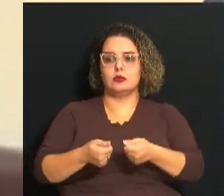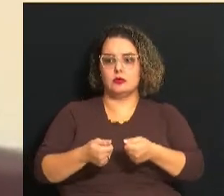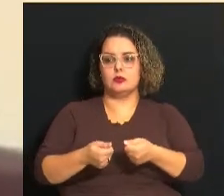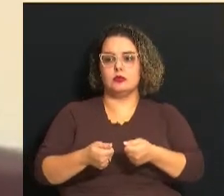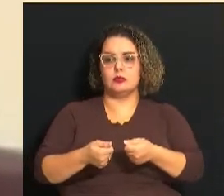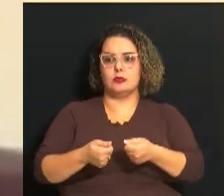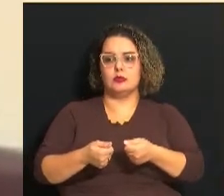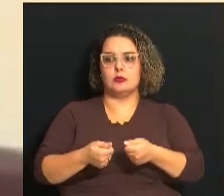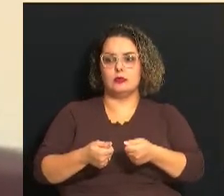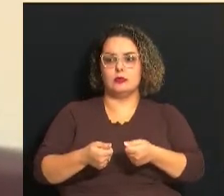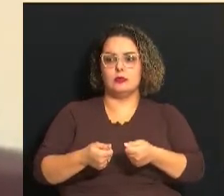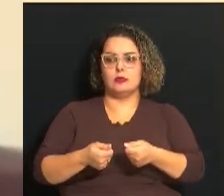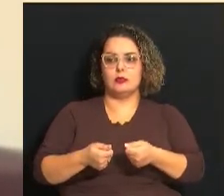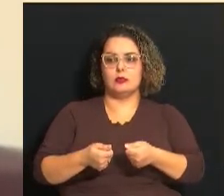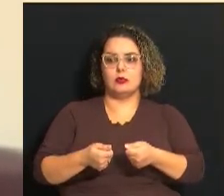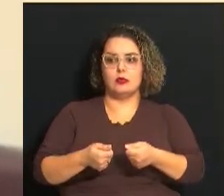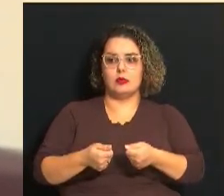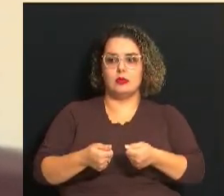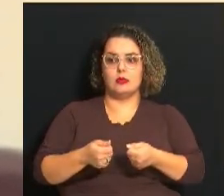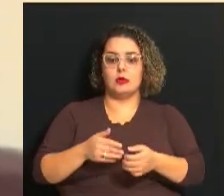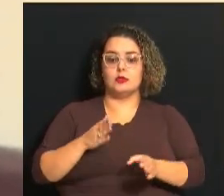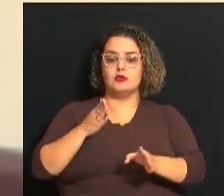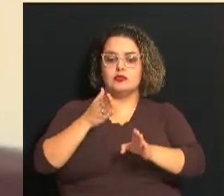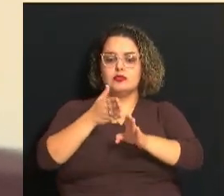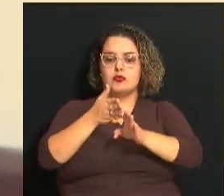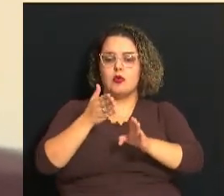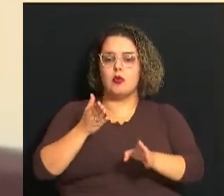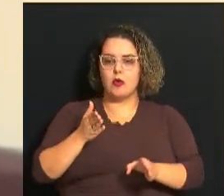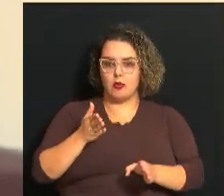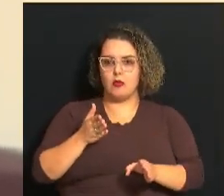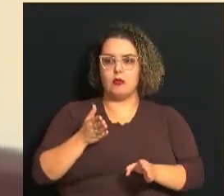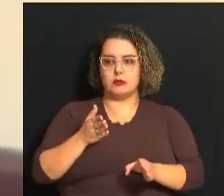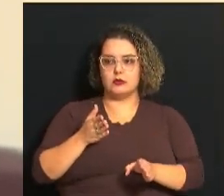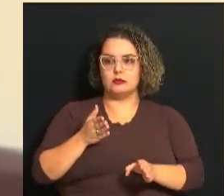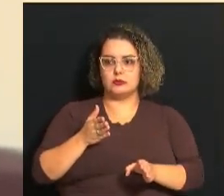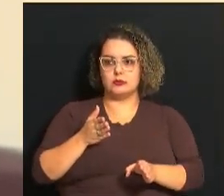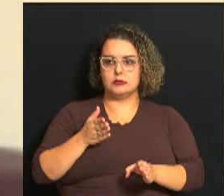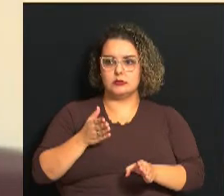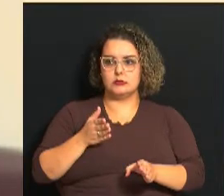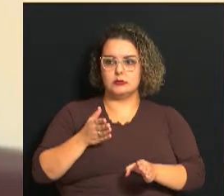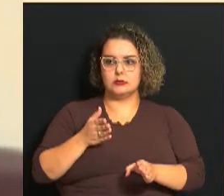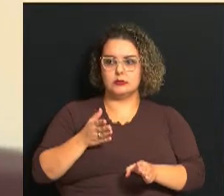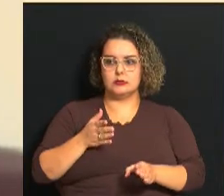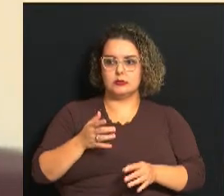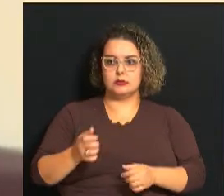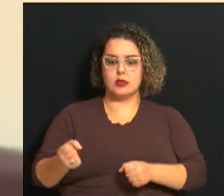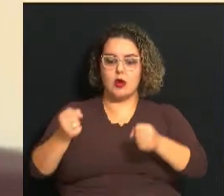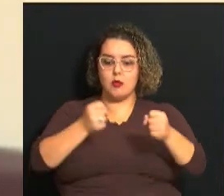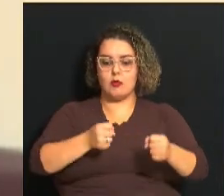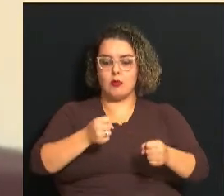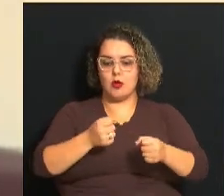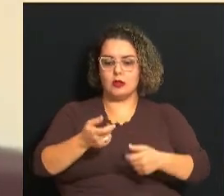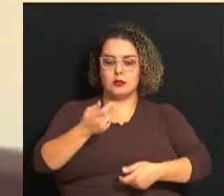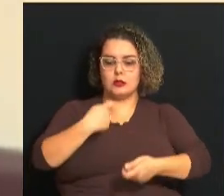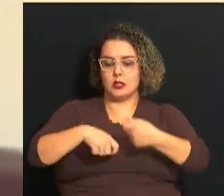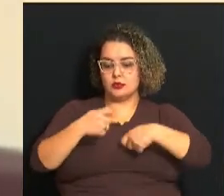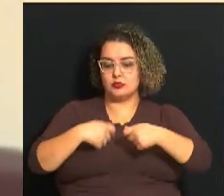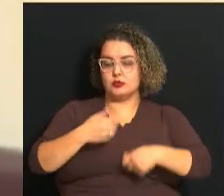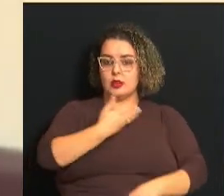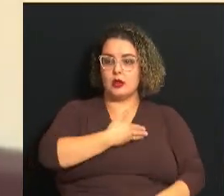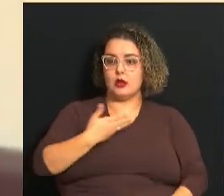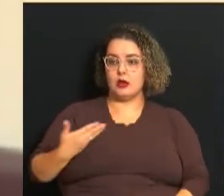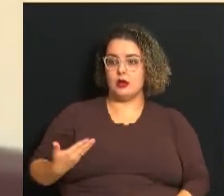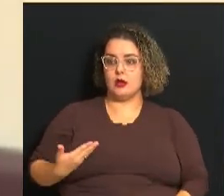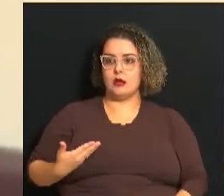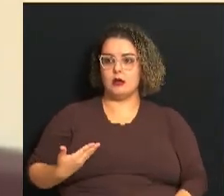isso vai de encontro aos interesses de que o poder da administração pública você